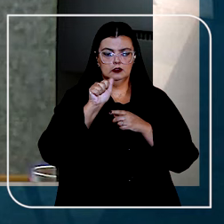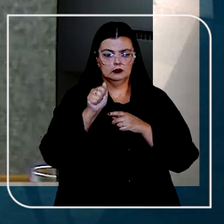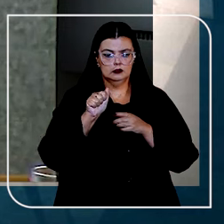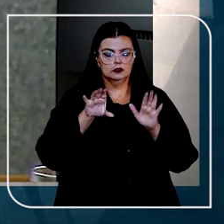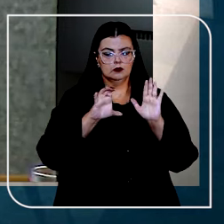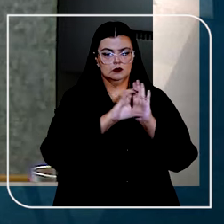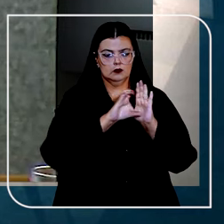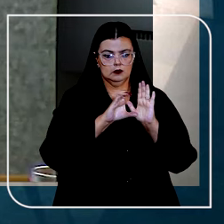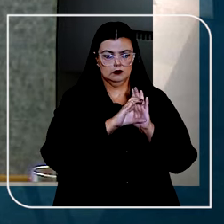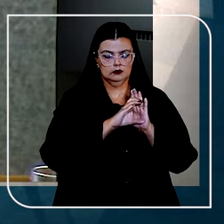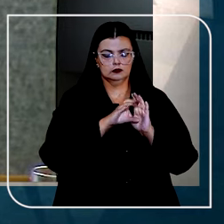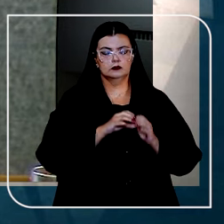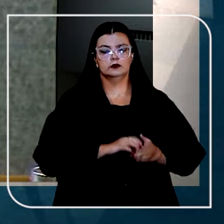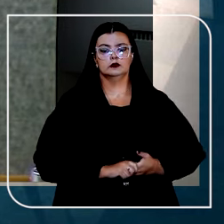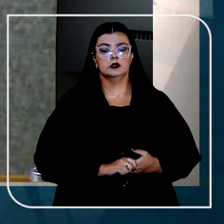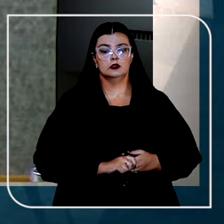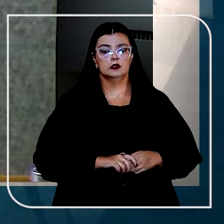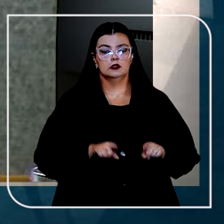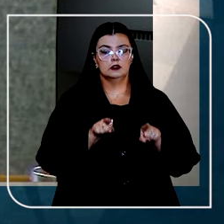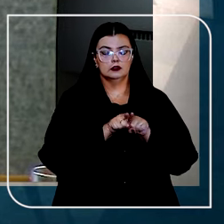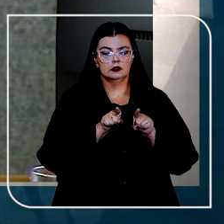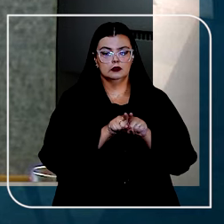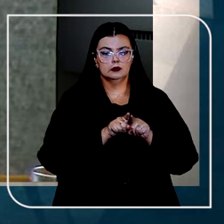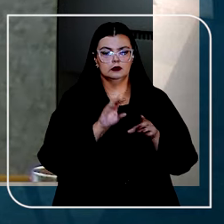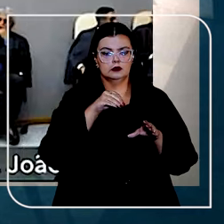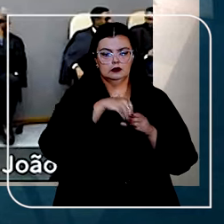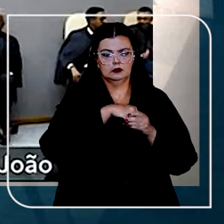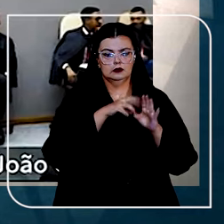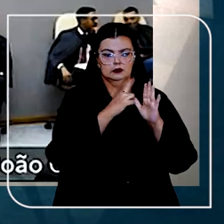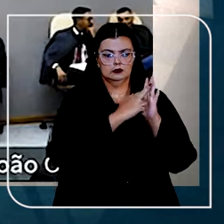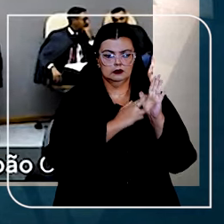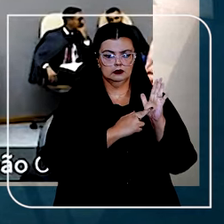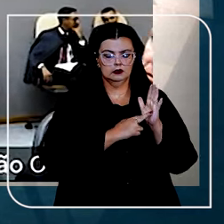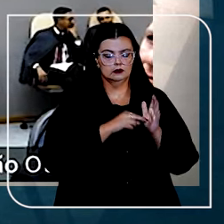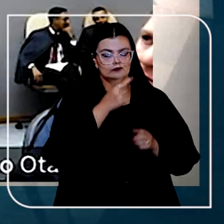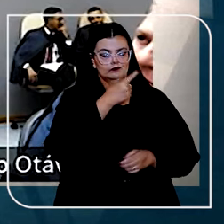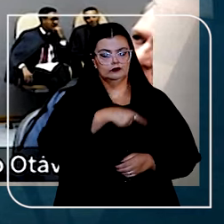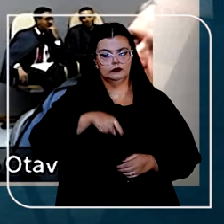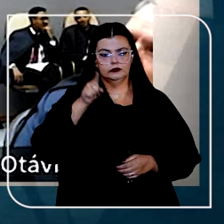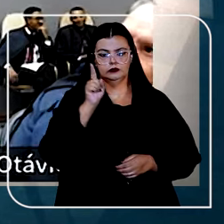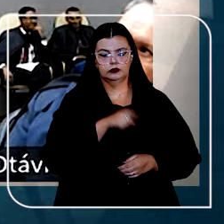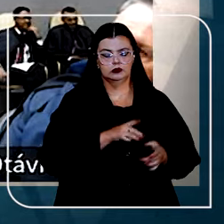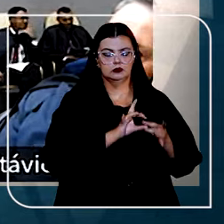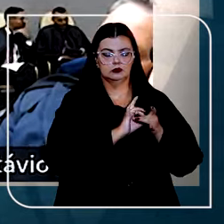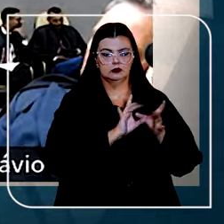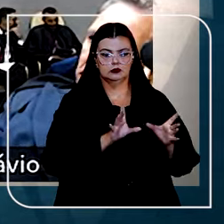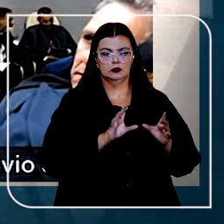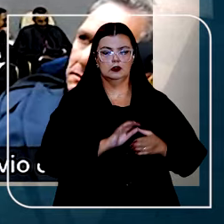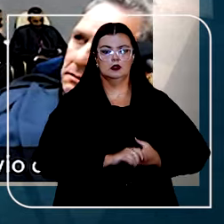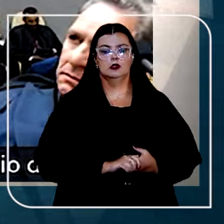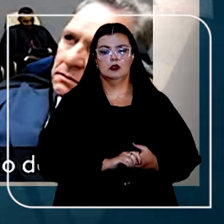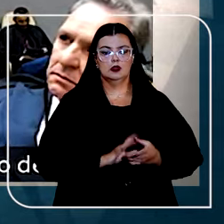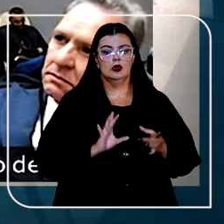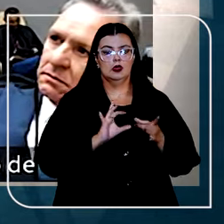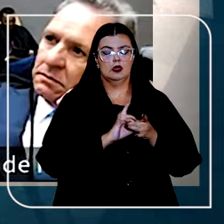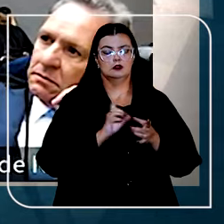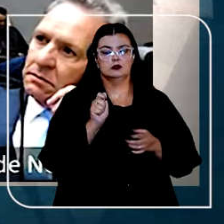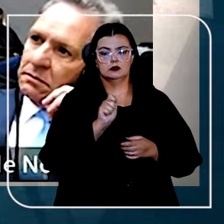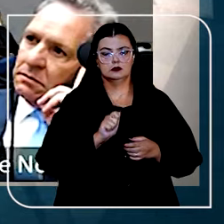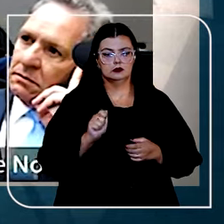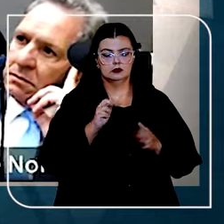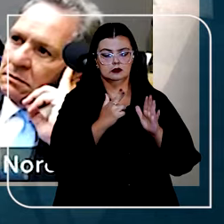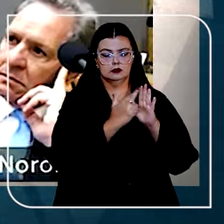e o código civil porém diante desse regime especial de invalidade das deliberações da Assembleia o uso